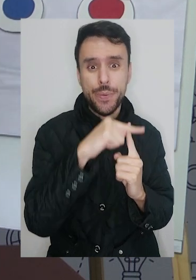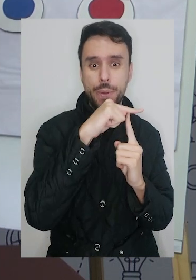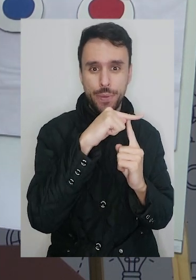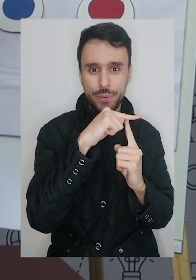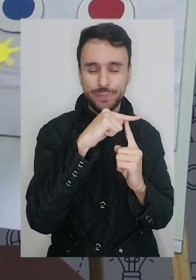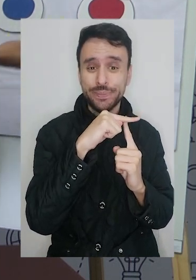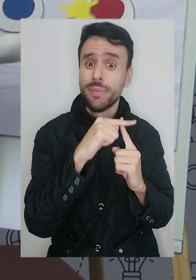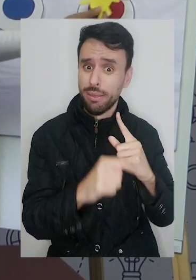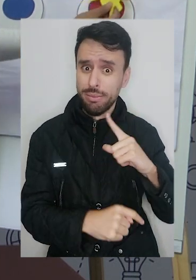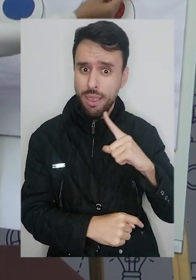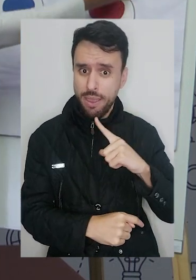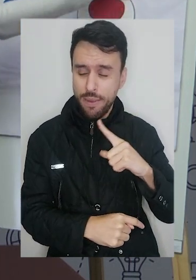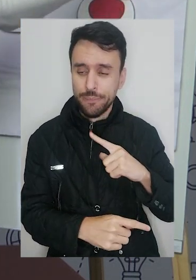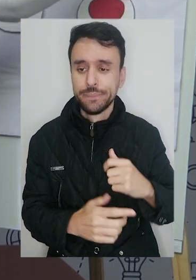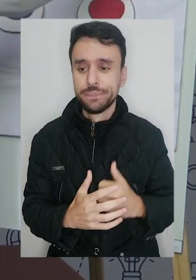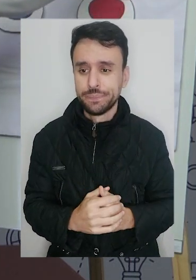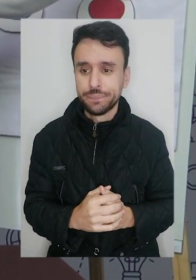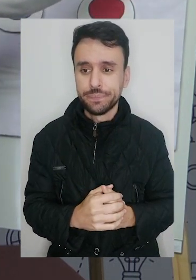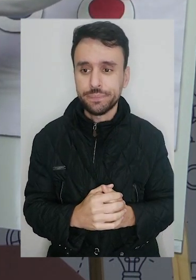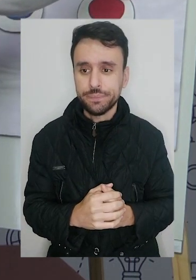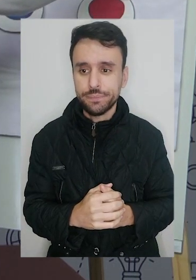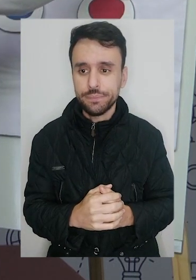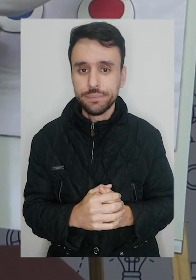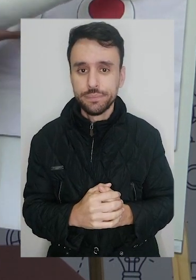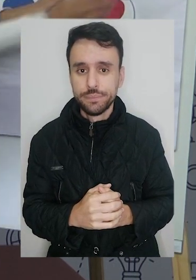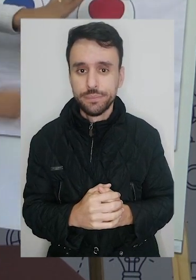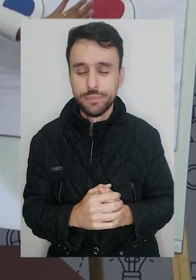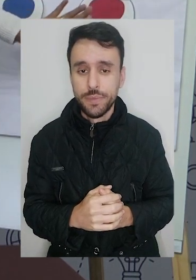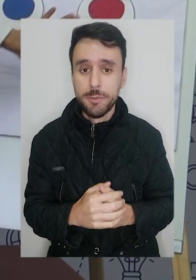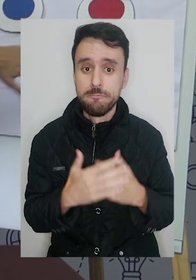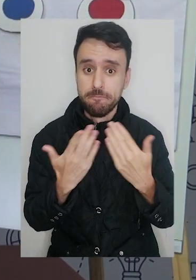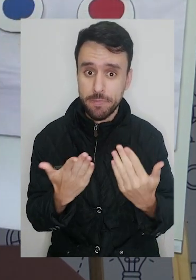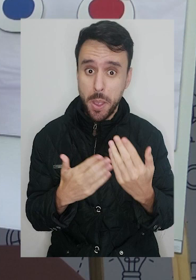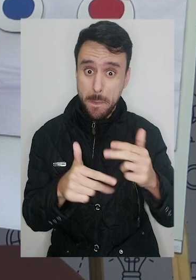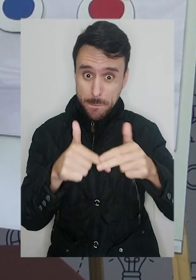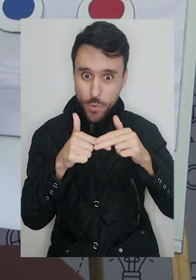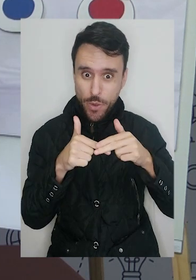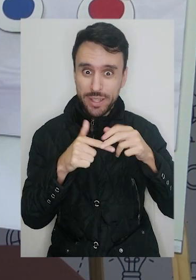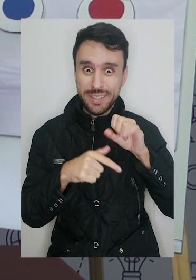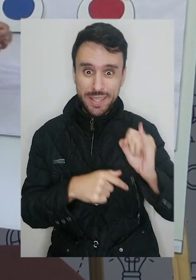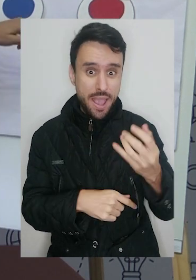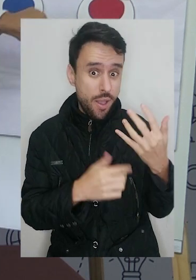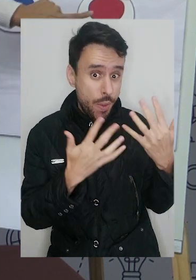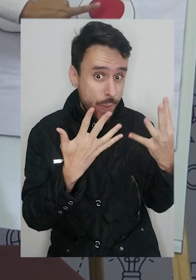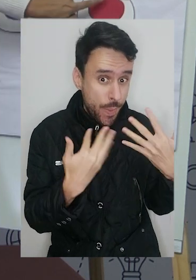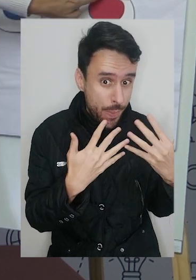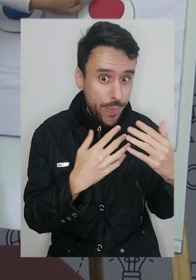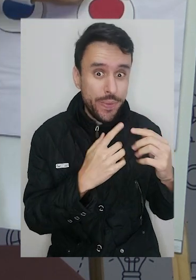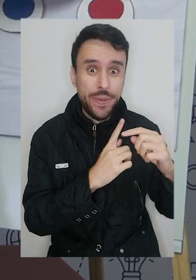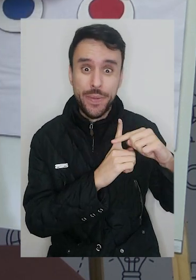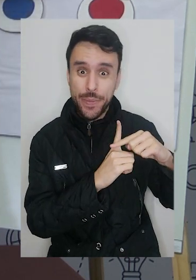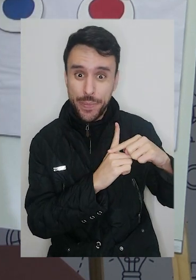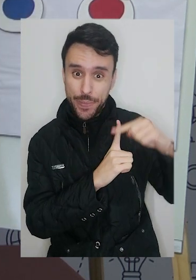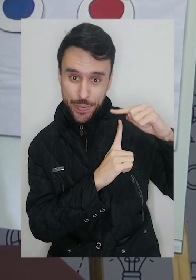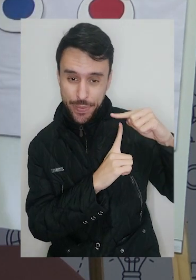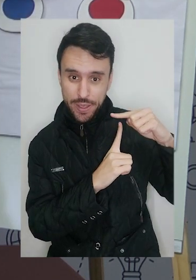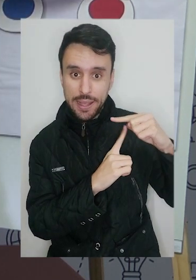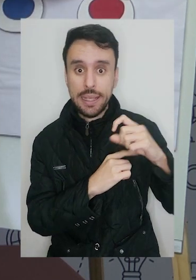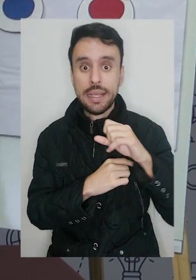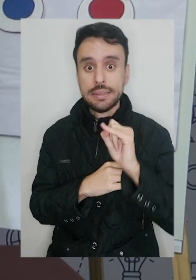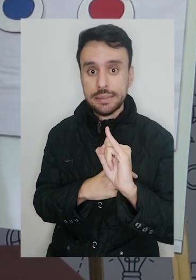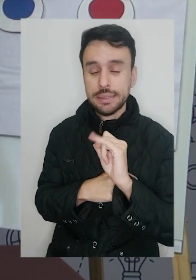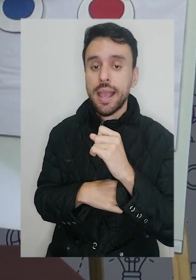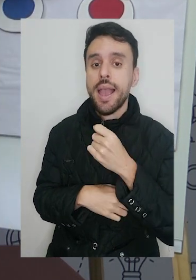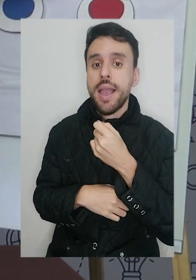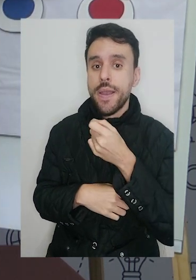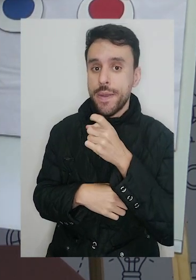ela sobe, ó. Ela sobe a temperatura. Então, quando está quente, a temperatura subiu.